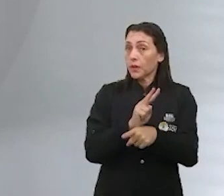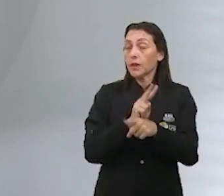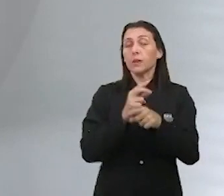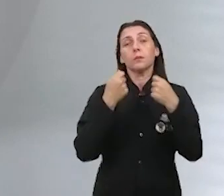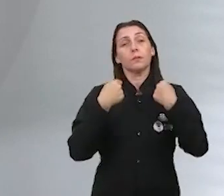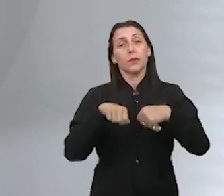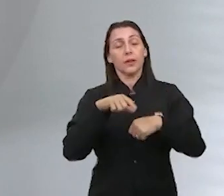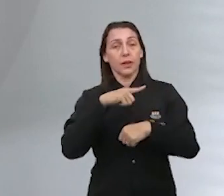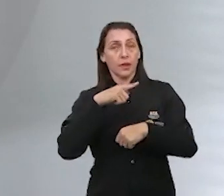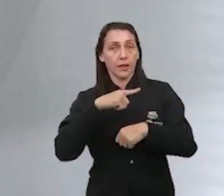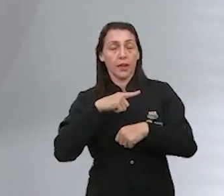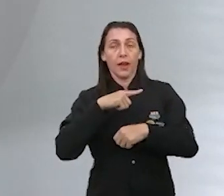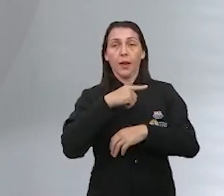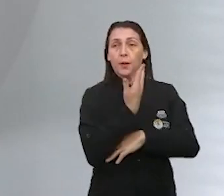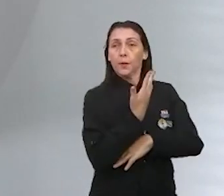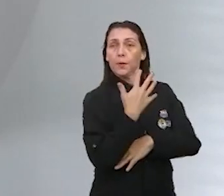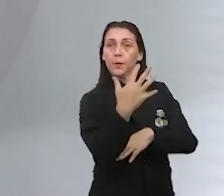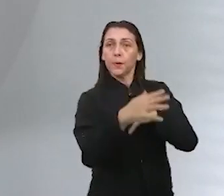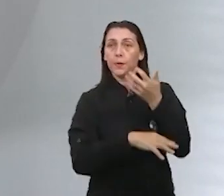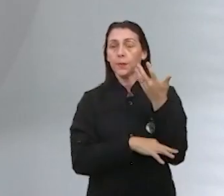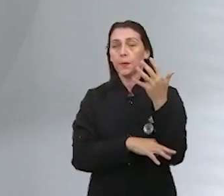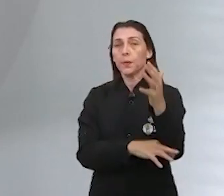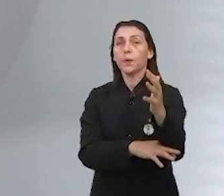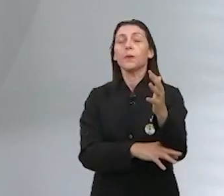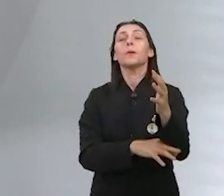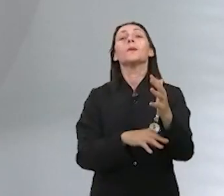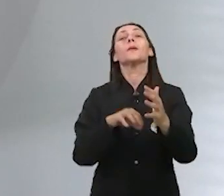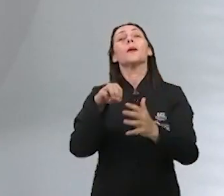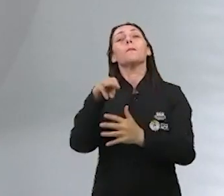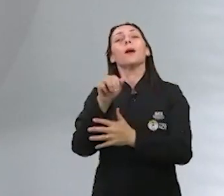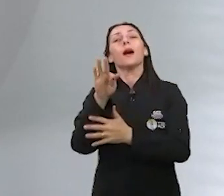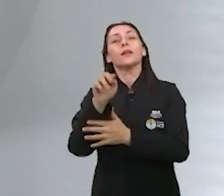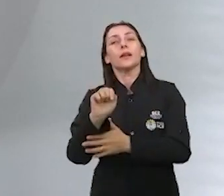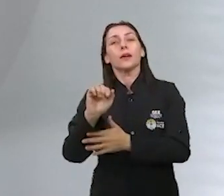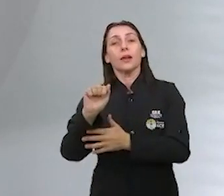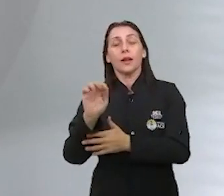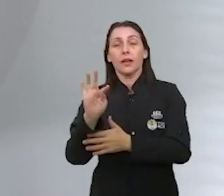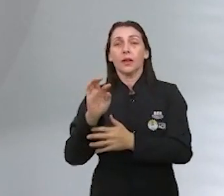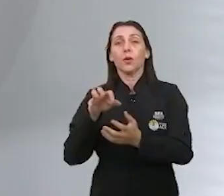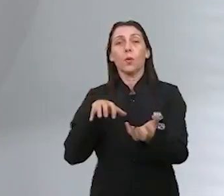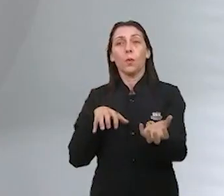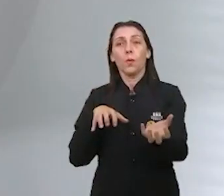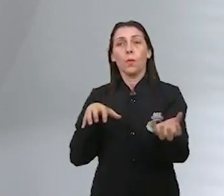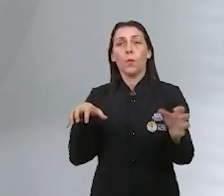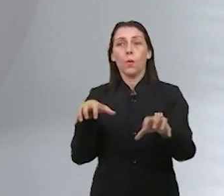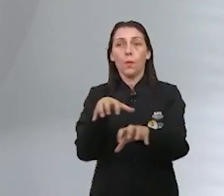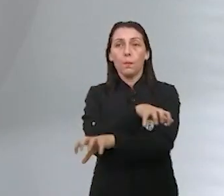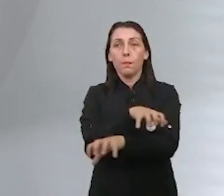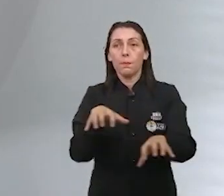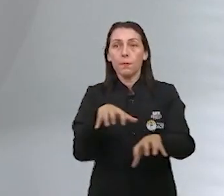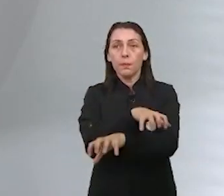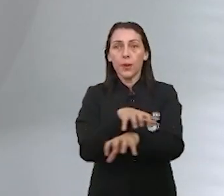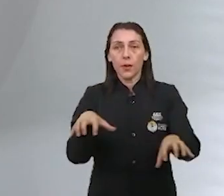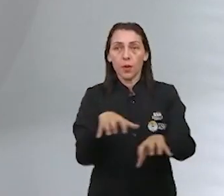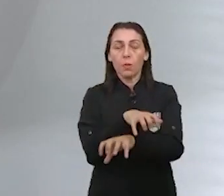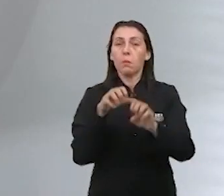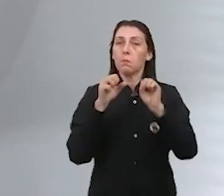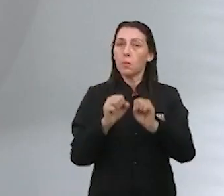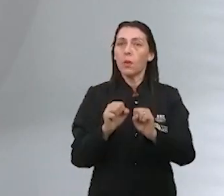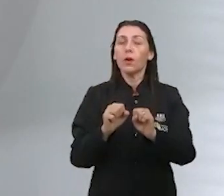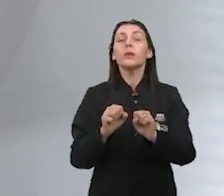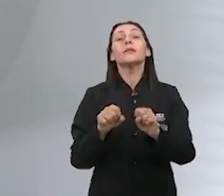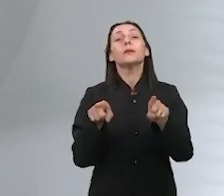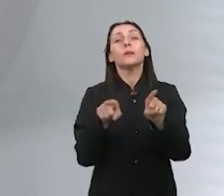que ter na floresta amazônica, ou na Mata Atlântica, ou seja lá qual bioma for, e ele pode citar algum bioma específico, isso